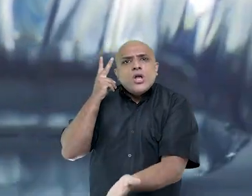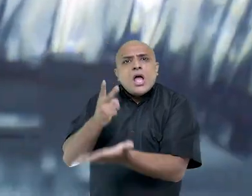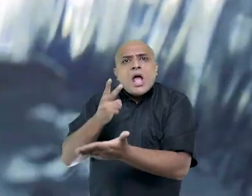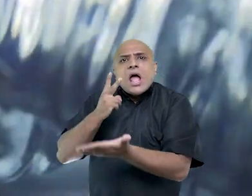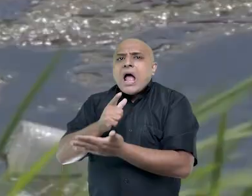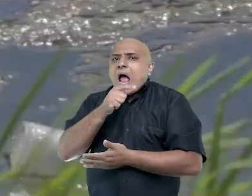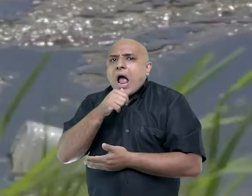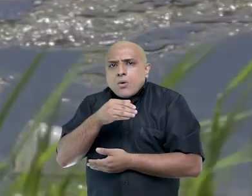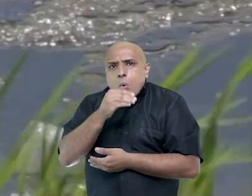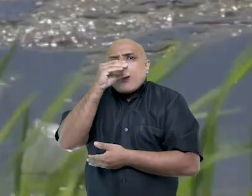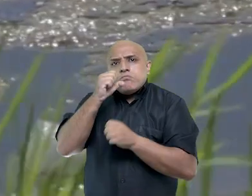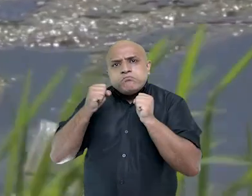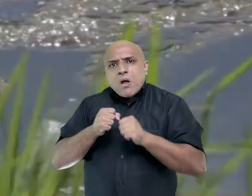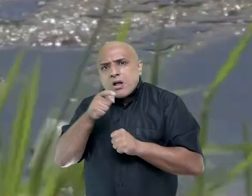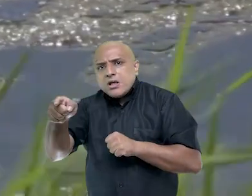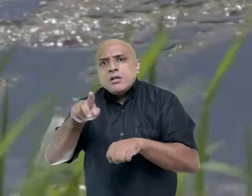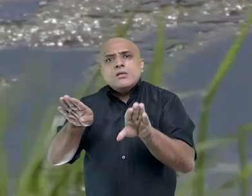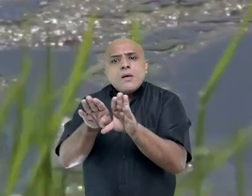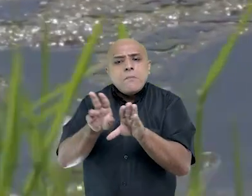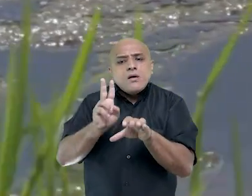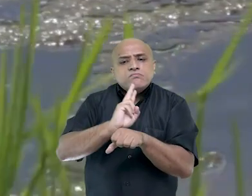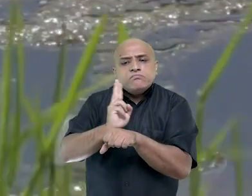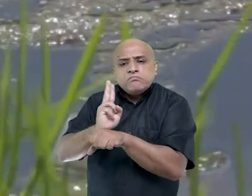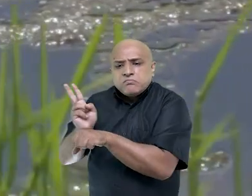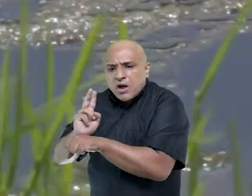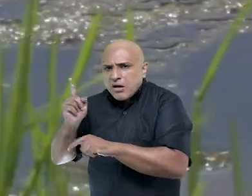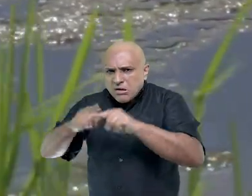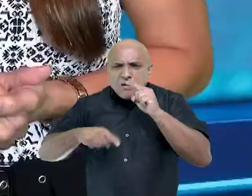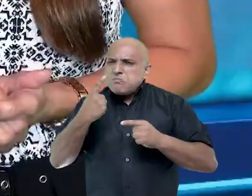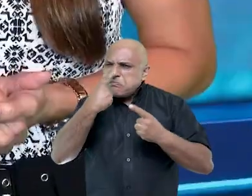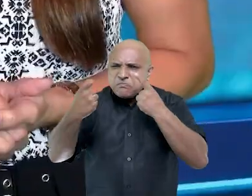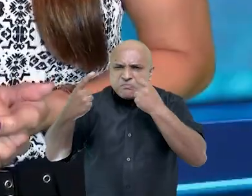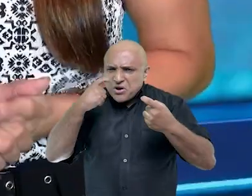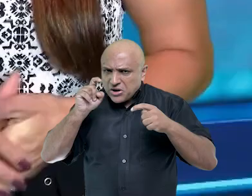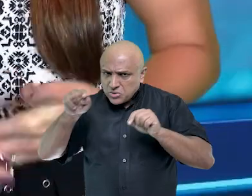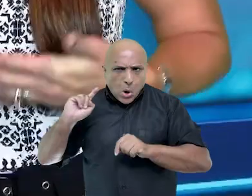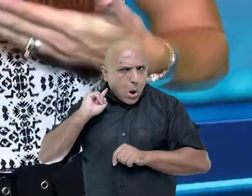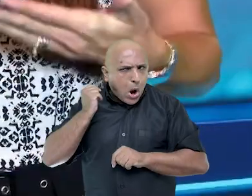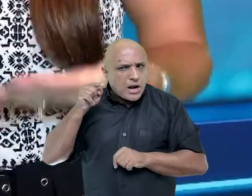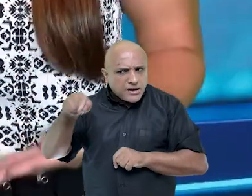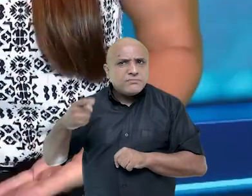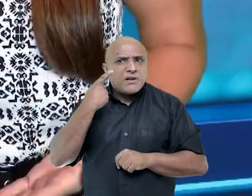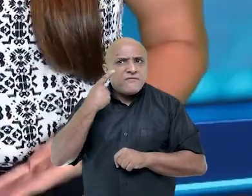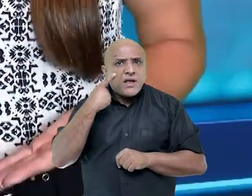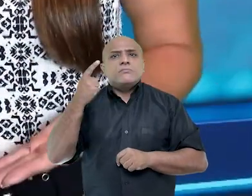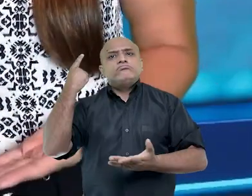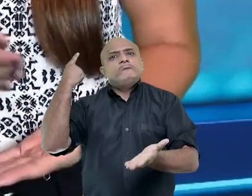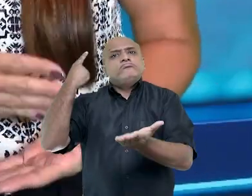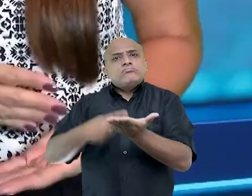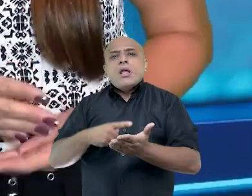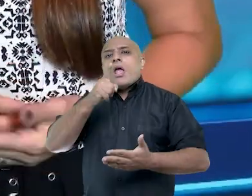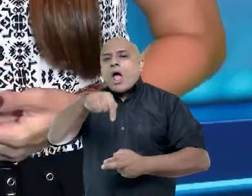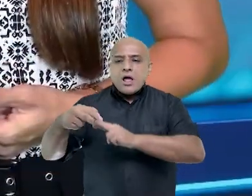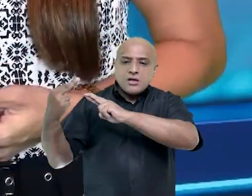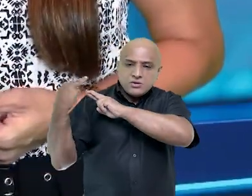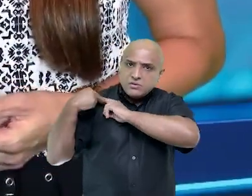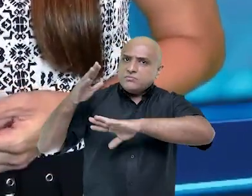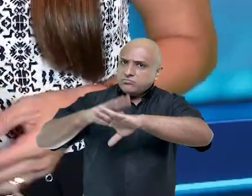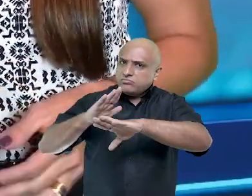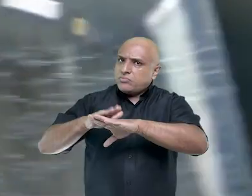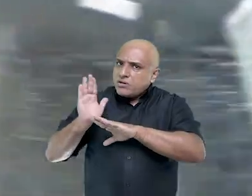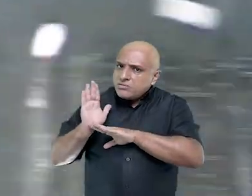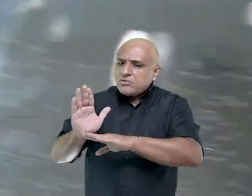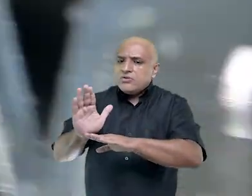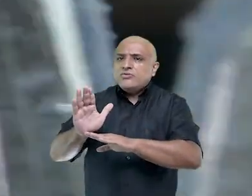de água potável e na fiscalização de atividades poluidoras. A decisão reafirmou a responsabilidade